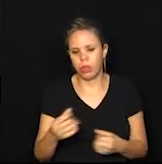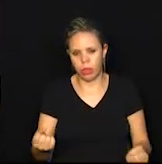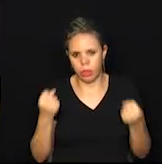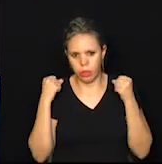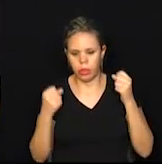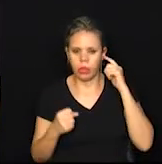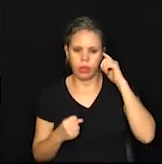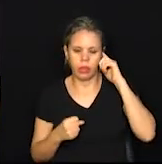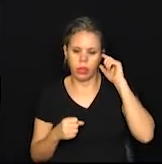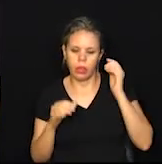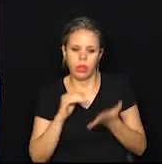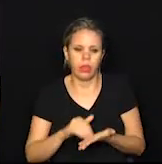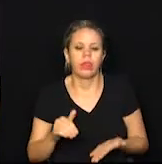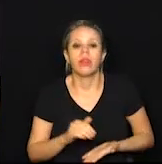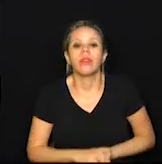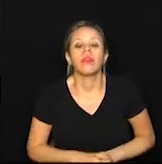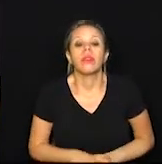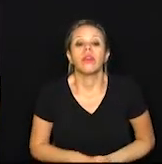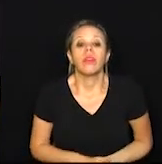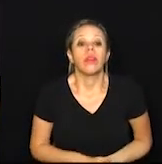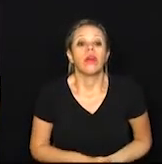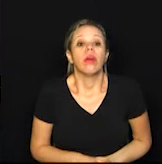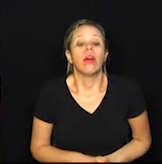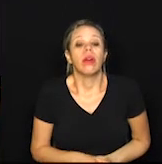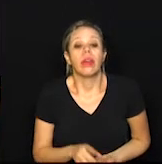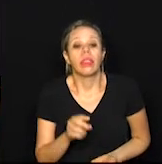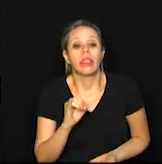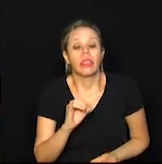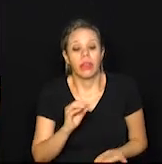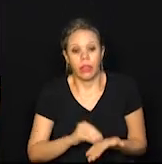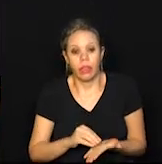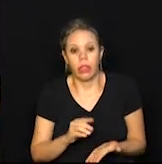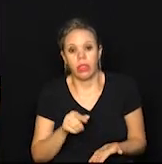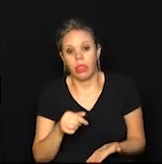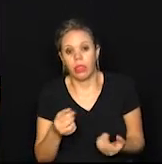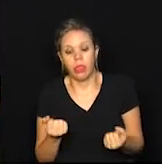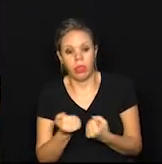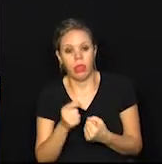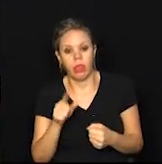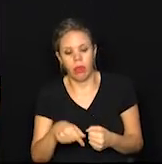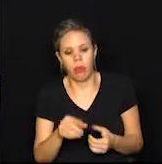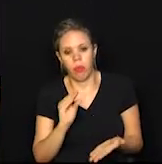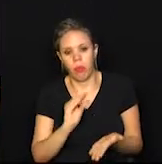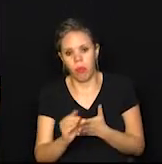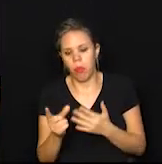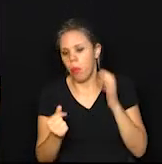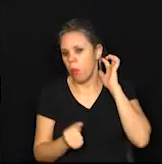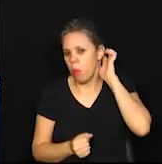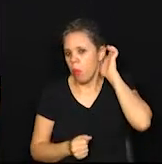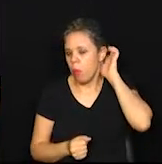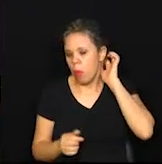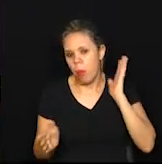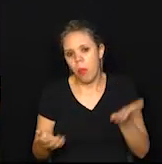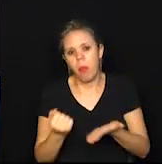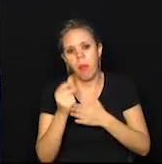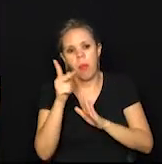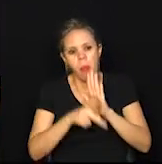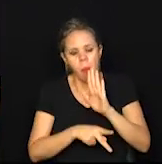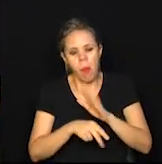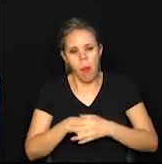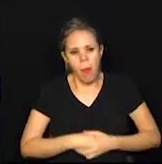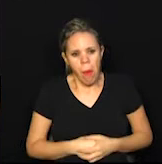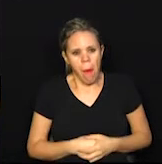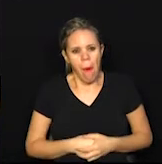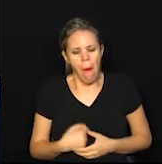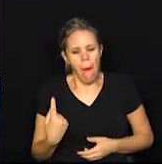física para a Secretaria. Nessa impossibilidade, a gente coloca também esse fundo como fomentador de projetos que